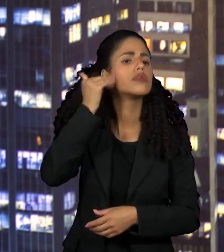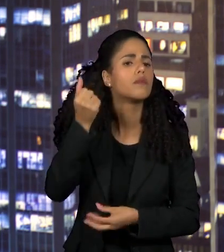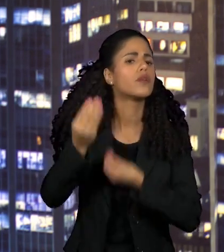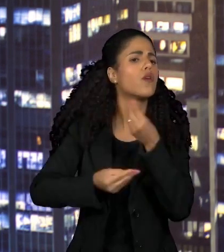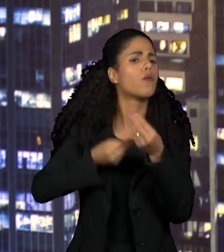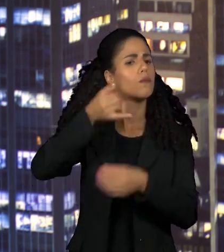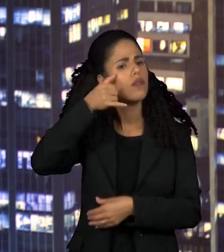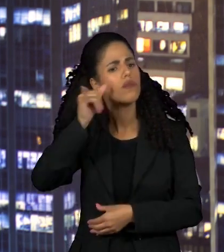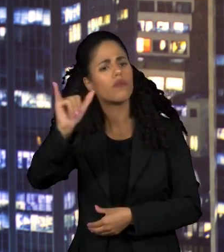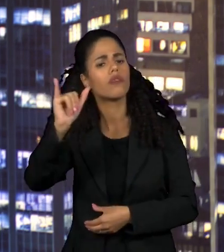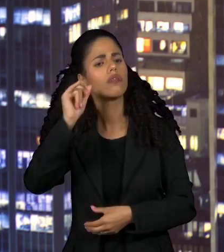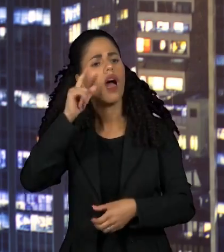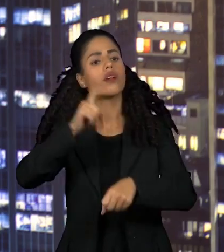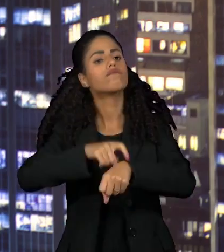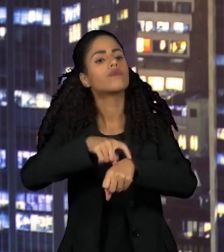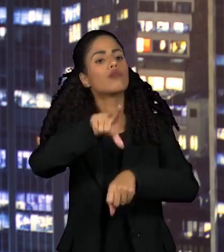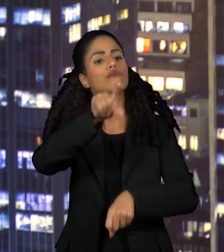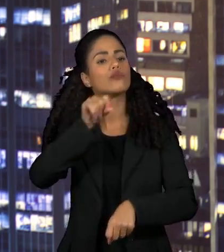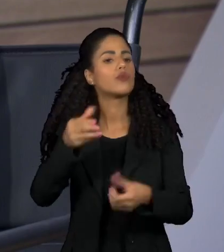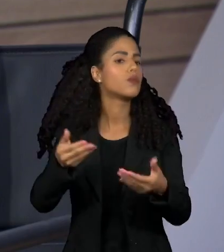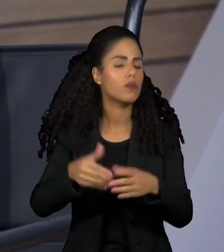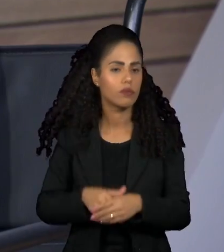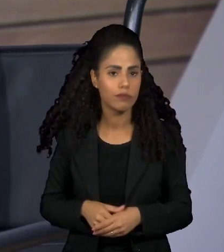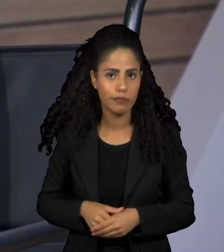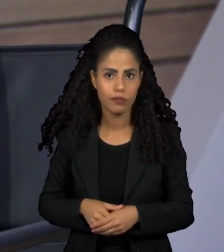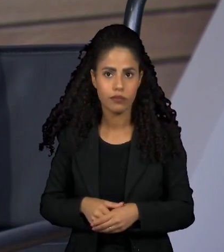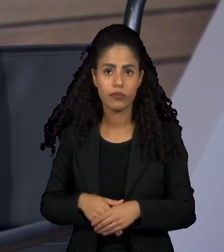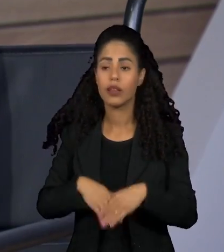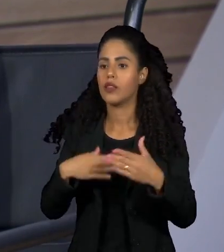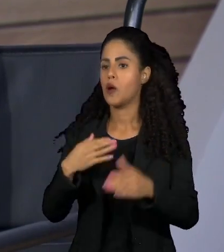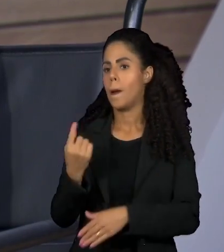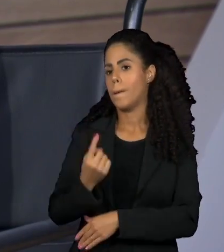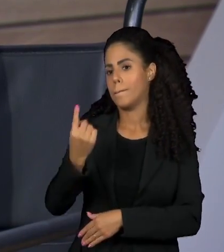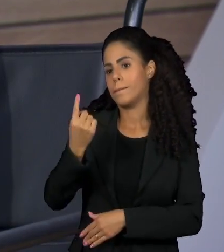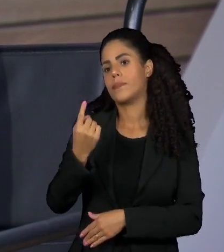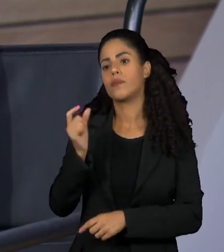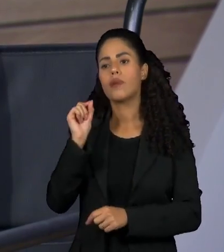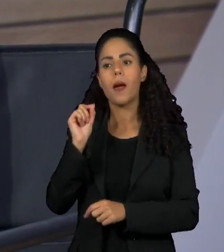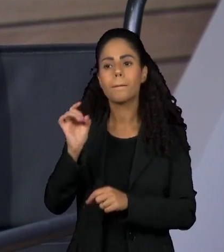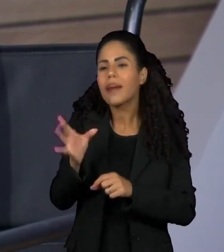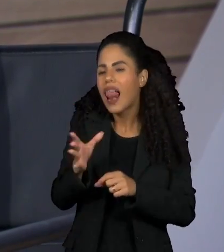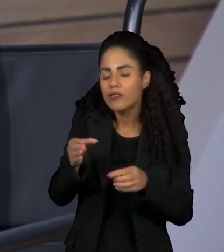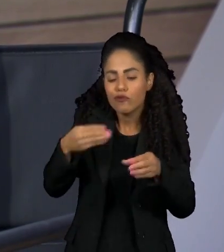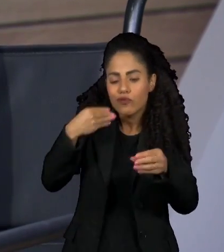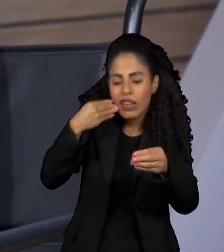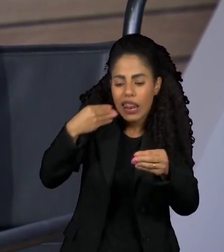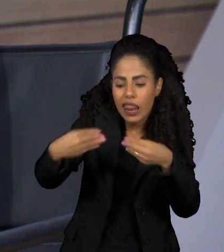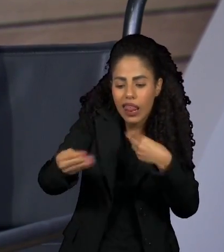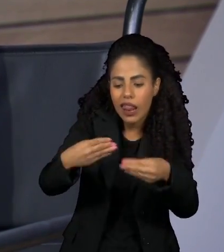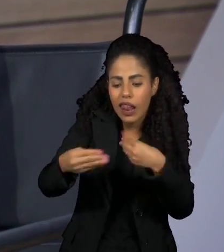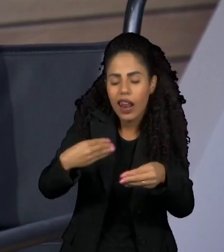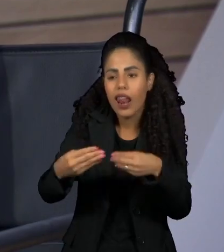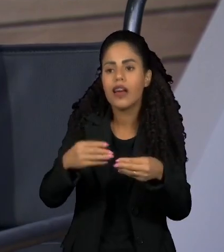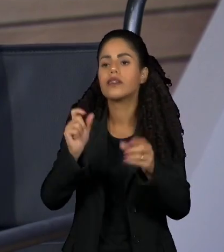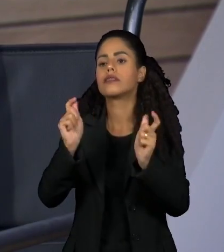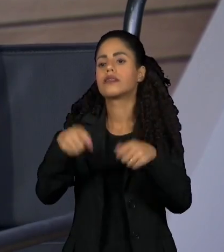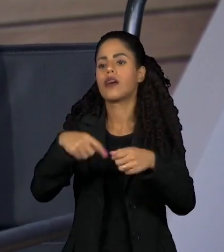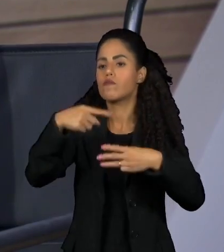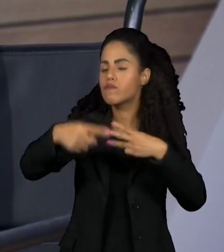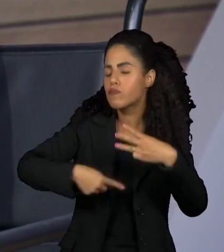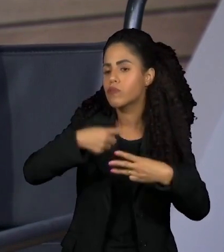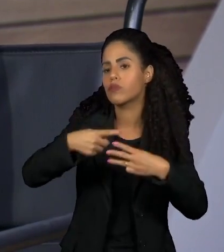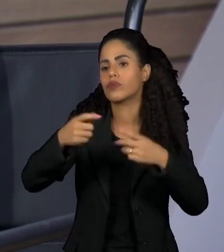evitar, que está ali dentro da casa dele? Então, acho que a primeira coisa é evitar plástico de uso único, né? Tentar fazer a sua vida